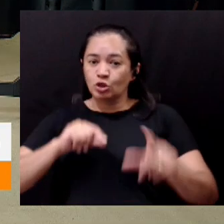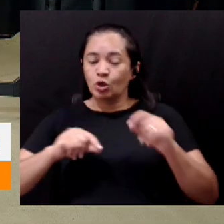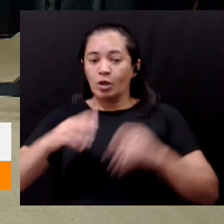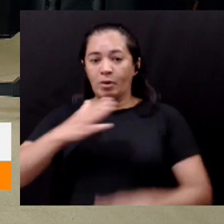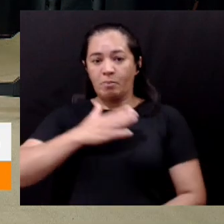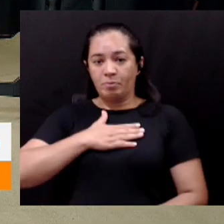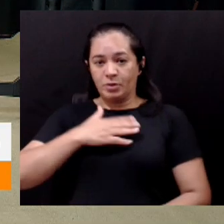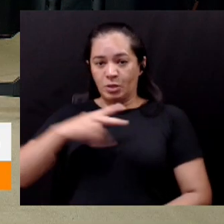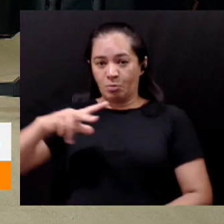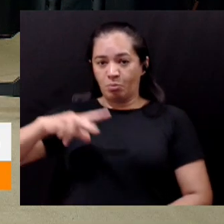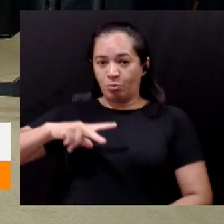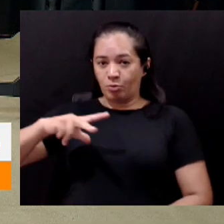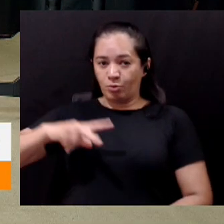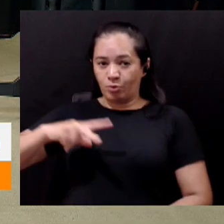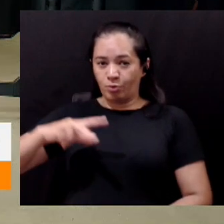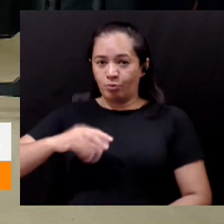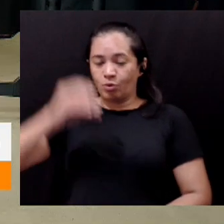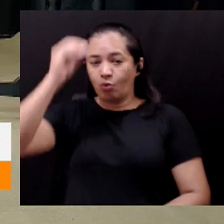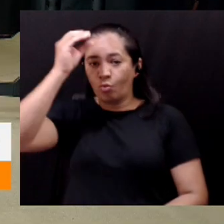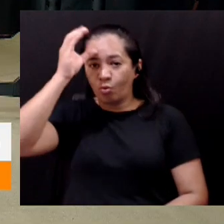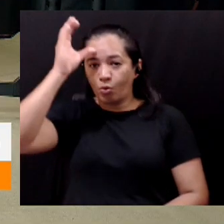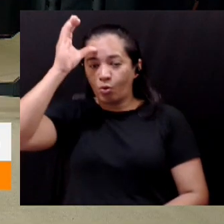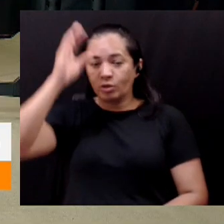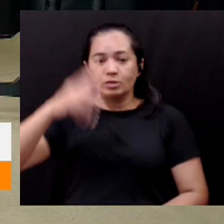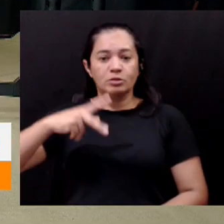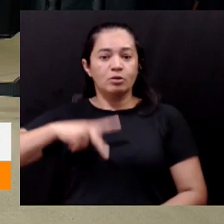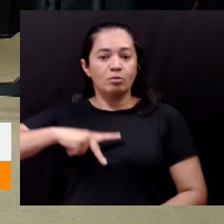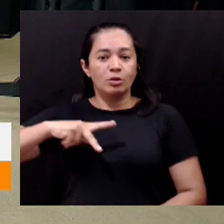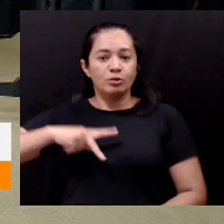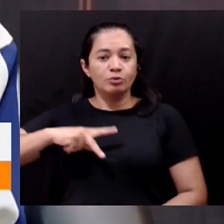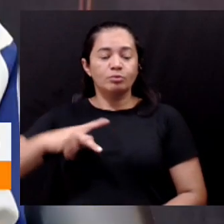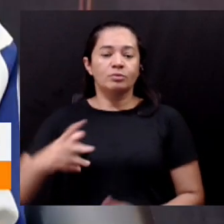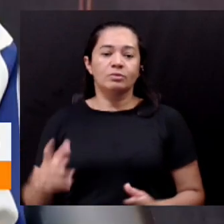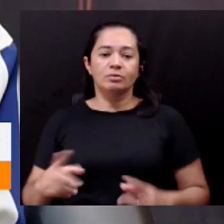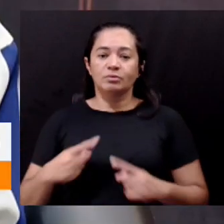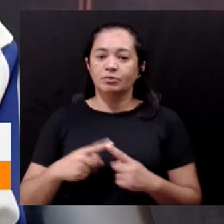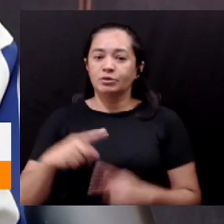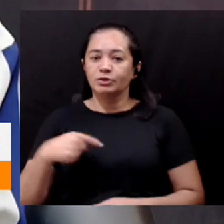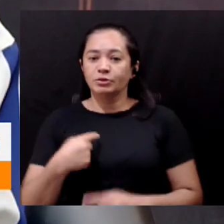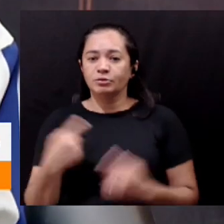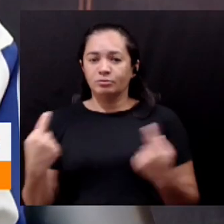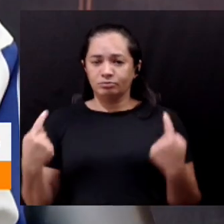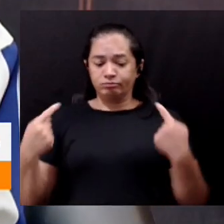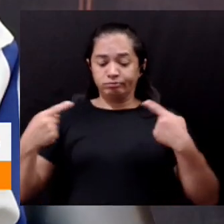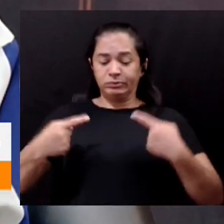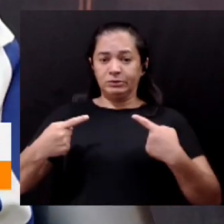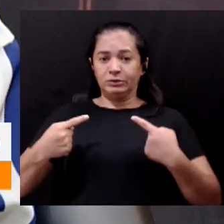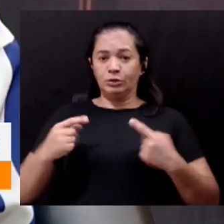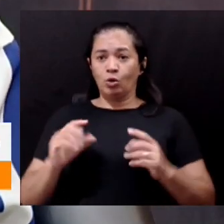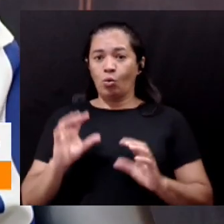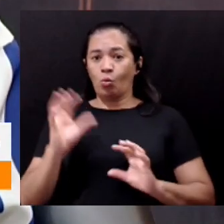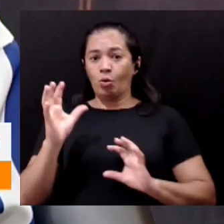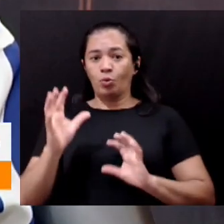do autoconhecimento, e às vezes não é fácil, sim. porque a gente se confronta com situações ou com,